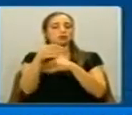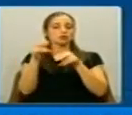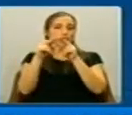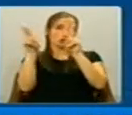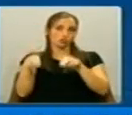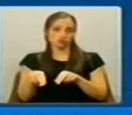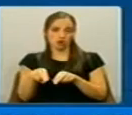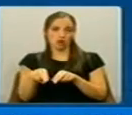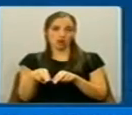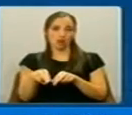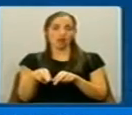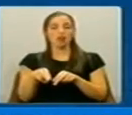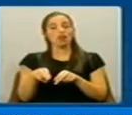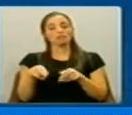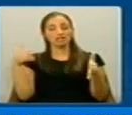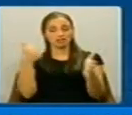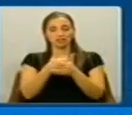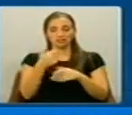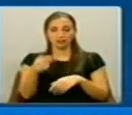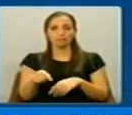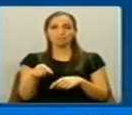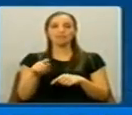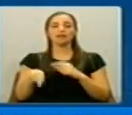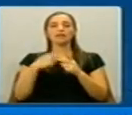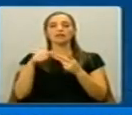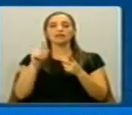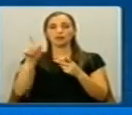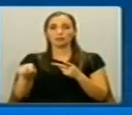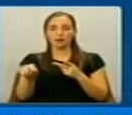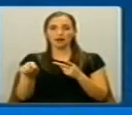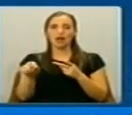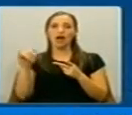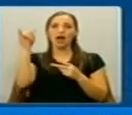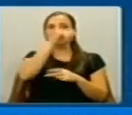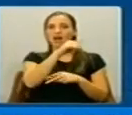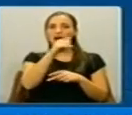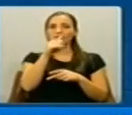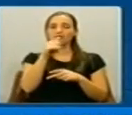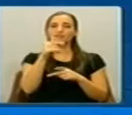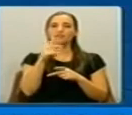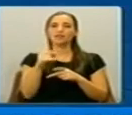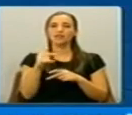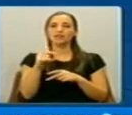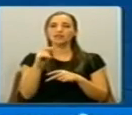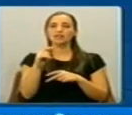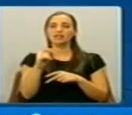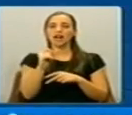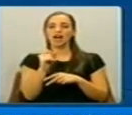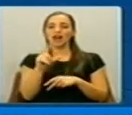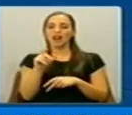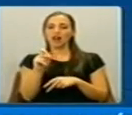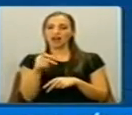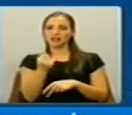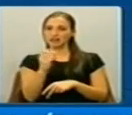teve um trágico fim, e também para a queda da nave Spaceship Two da Virgin Galactic. Ora,